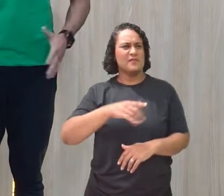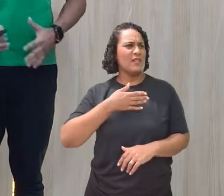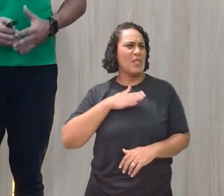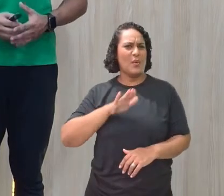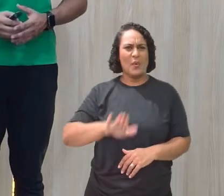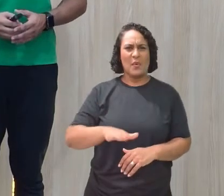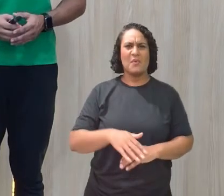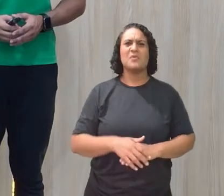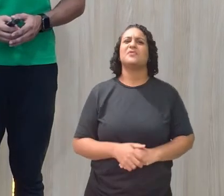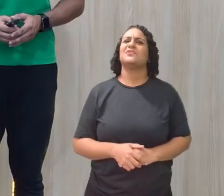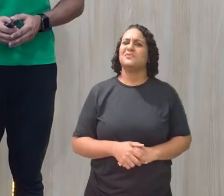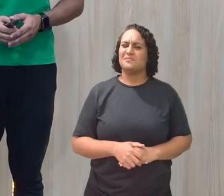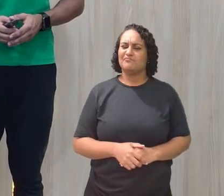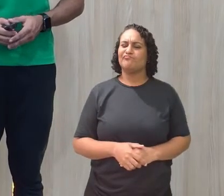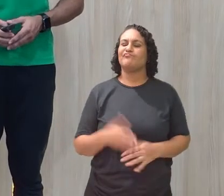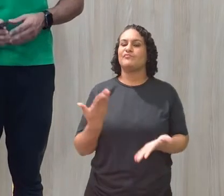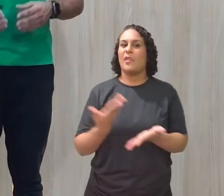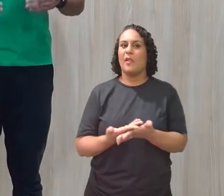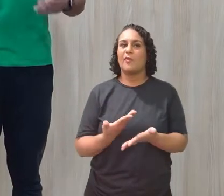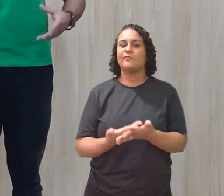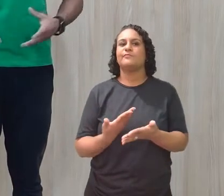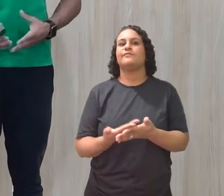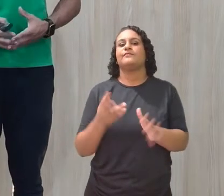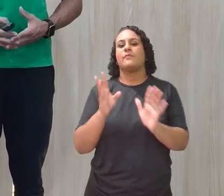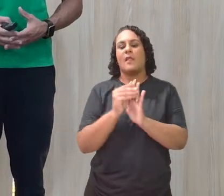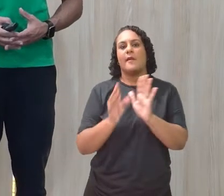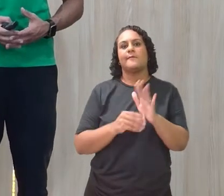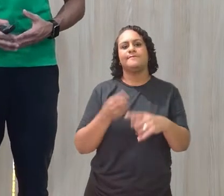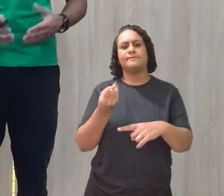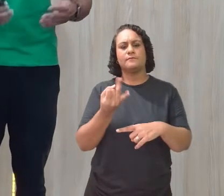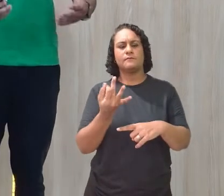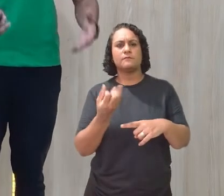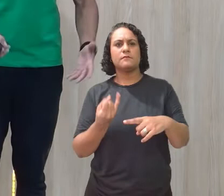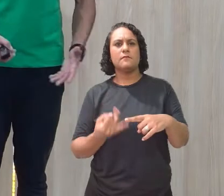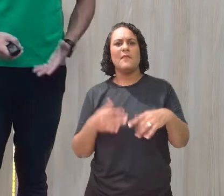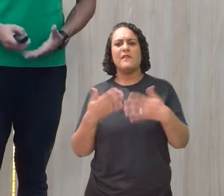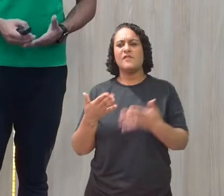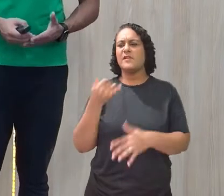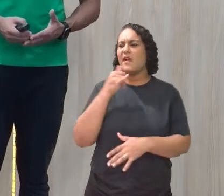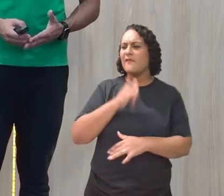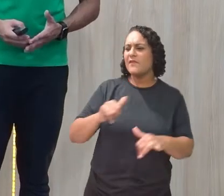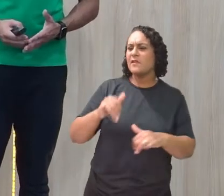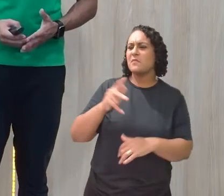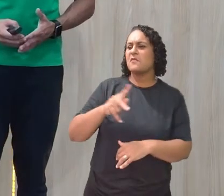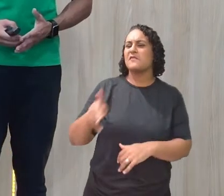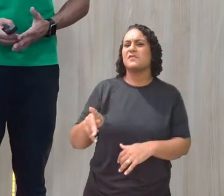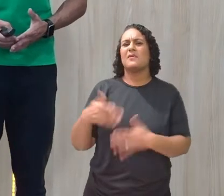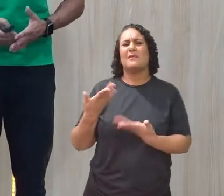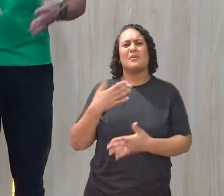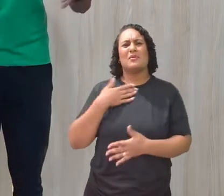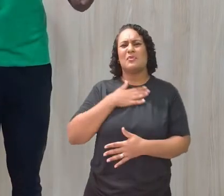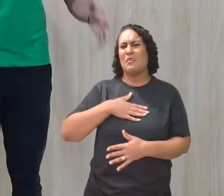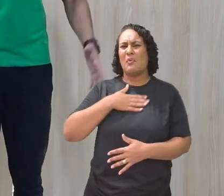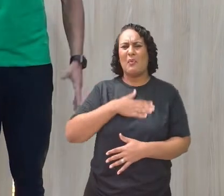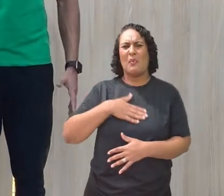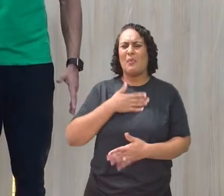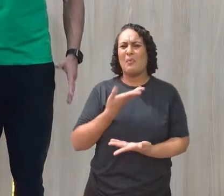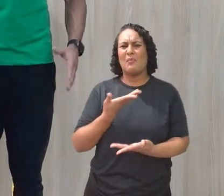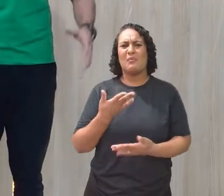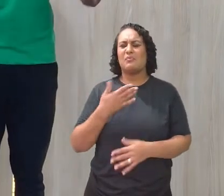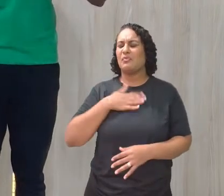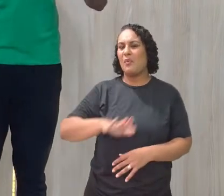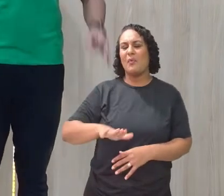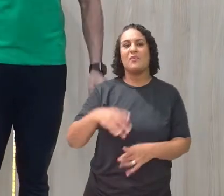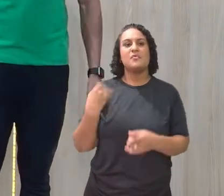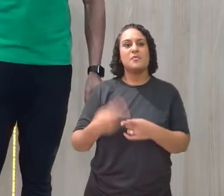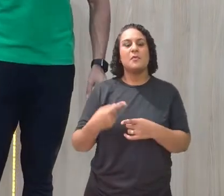gosta muito do estudo de fração, por isso que você diz ao seu professor que gosta mais de trabalhar aí com números normais, como